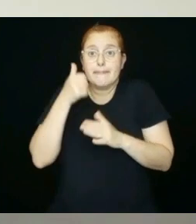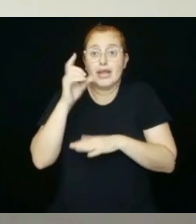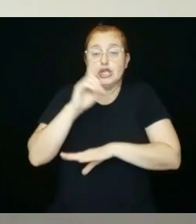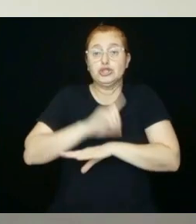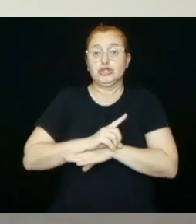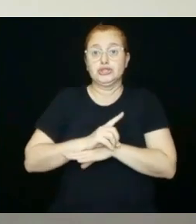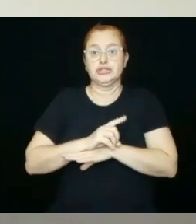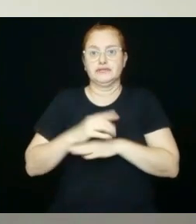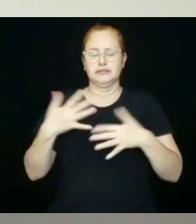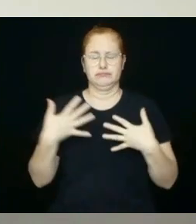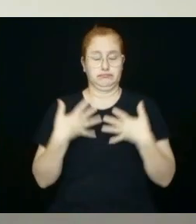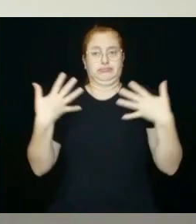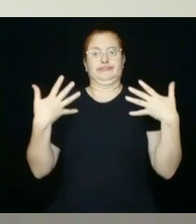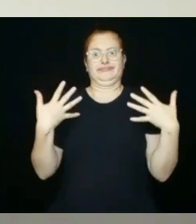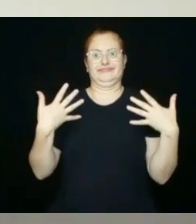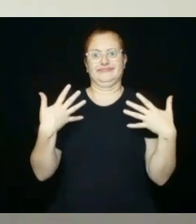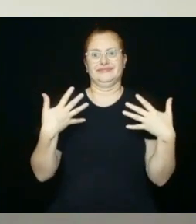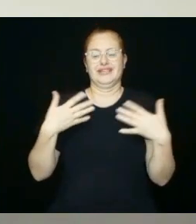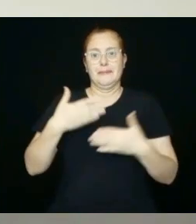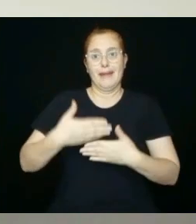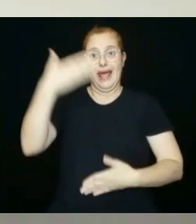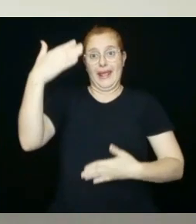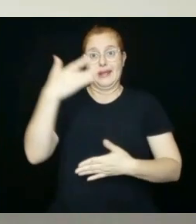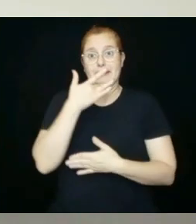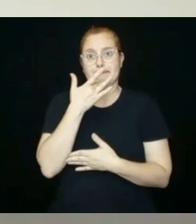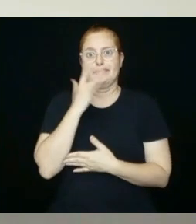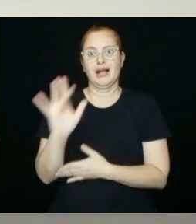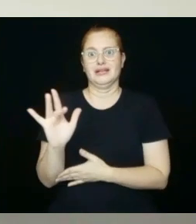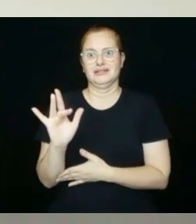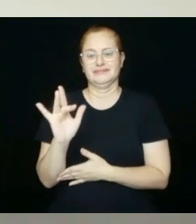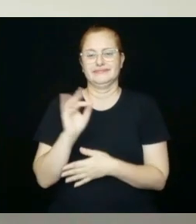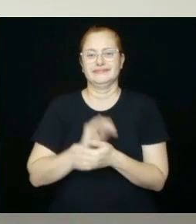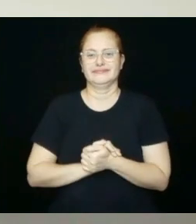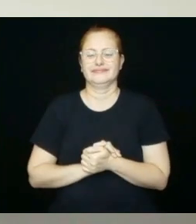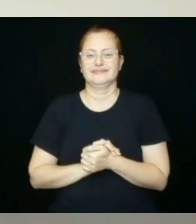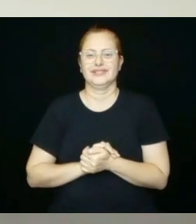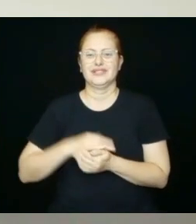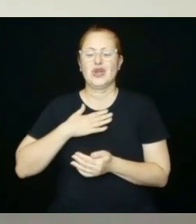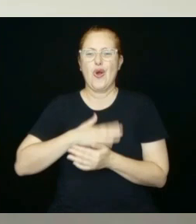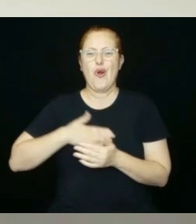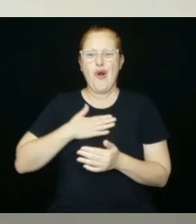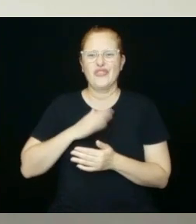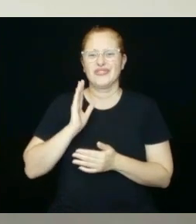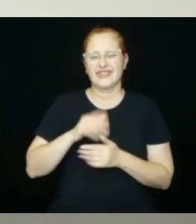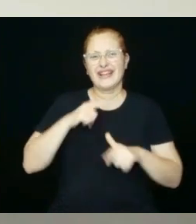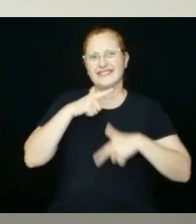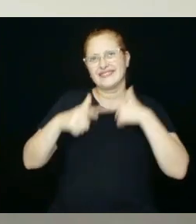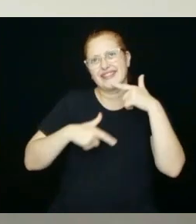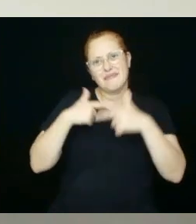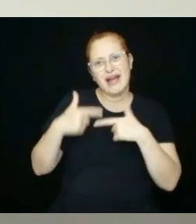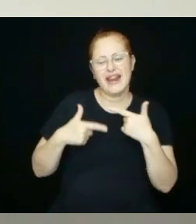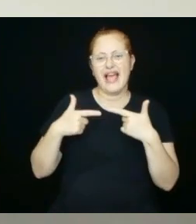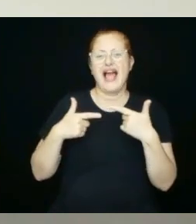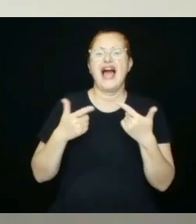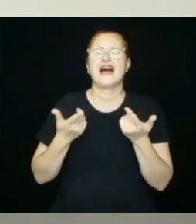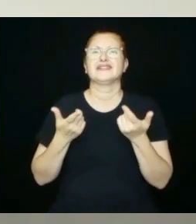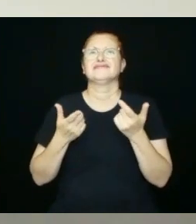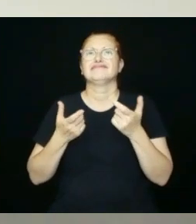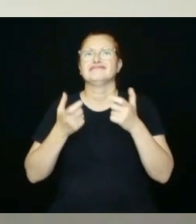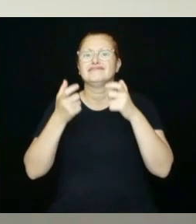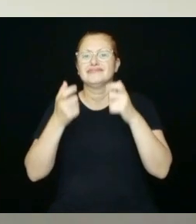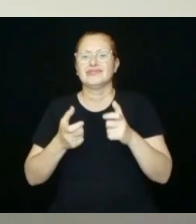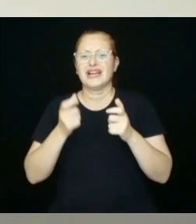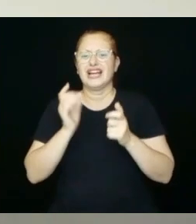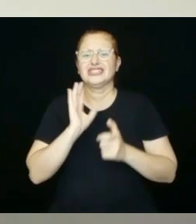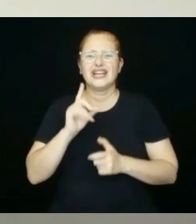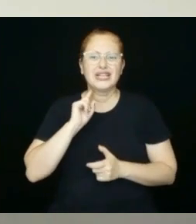dia do susto, assim, a parede é branca, assim, eu gosto de já trabalhar num lugar já meio, sei lá, maculado, sabe, alguma